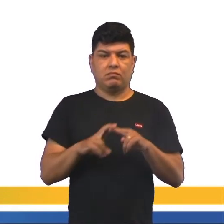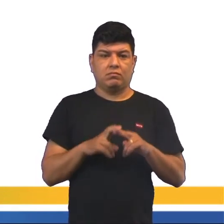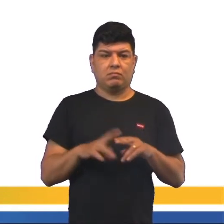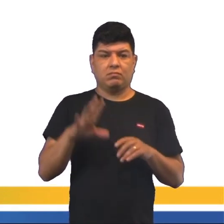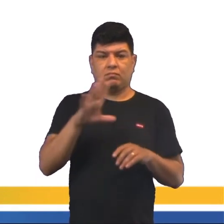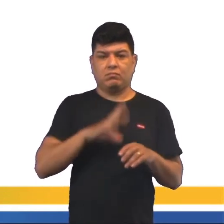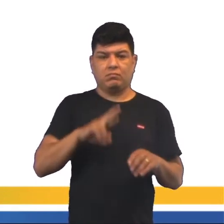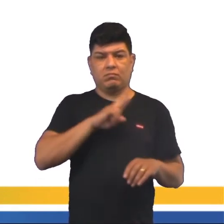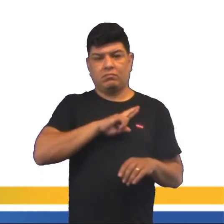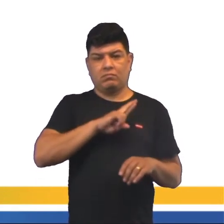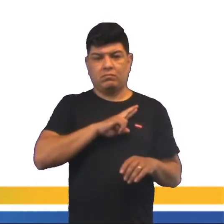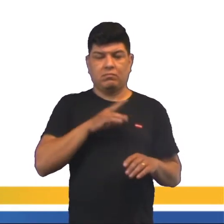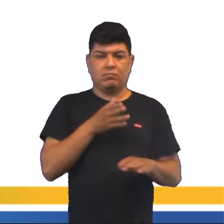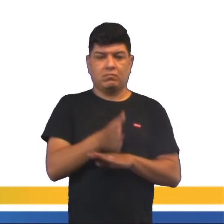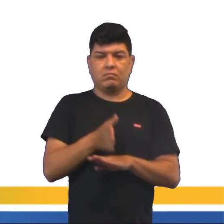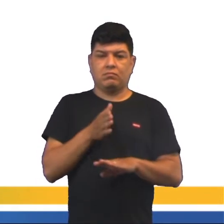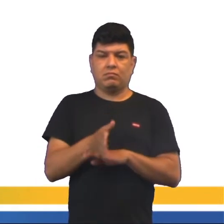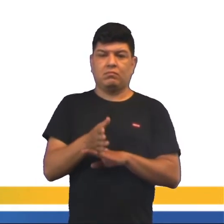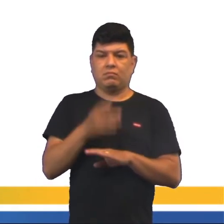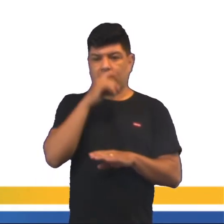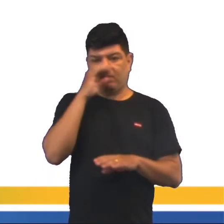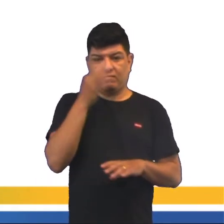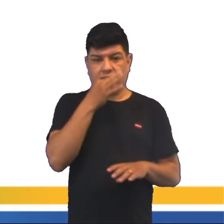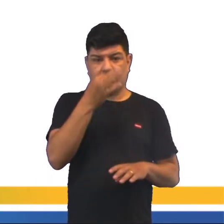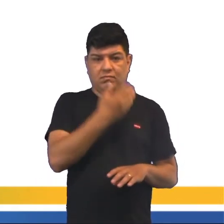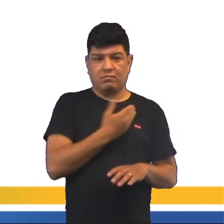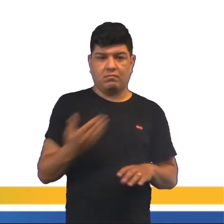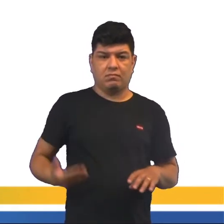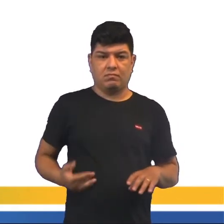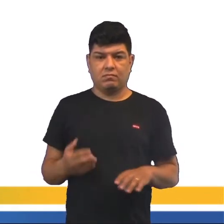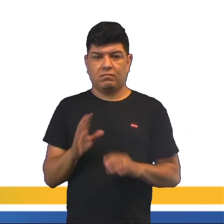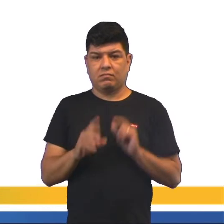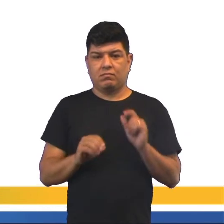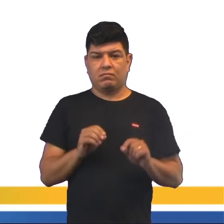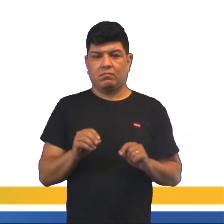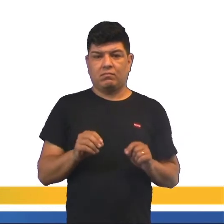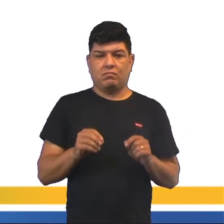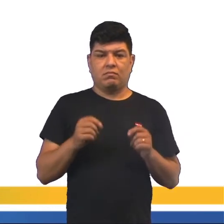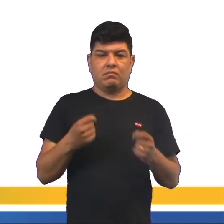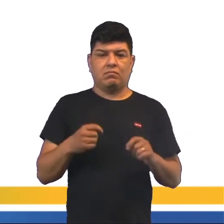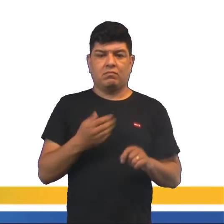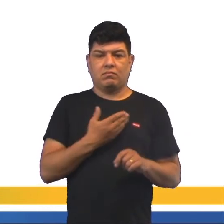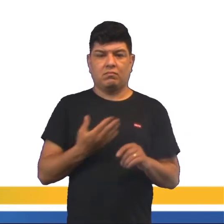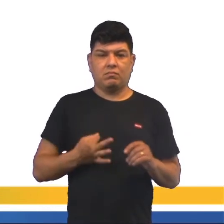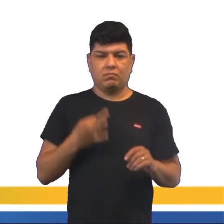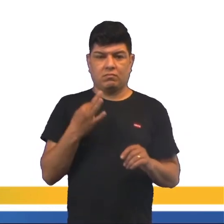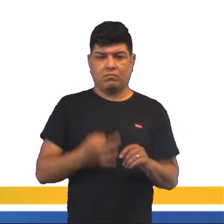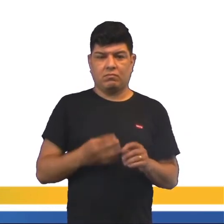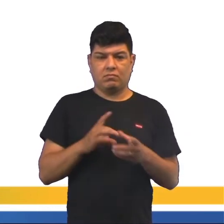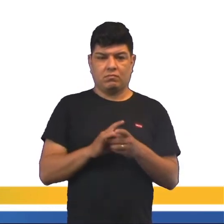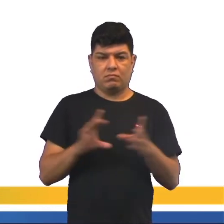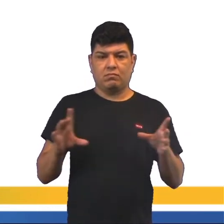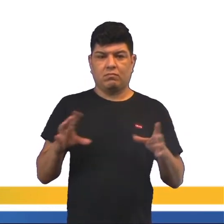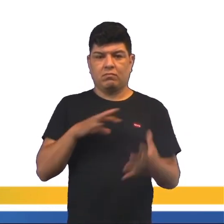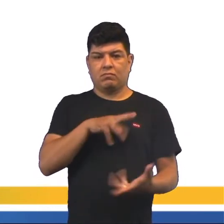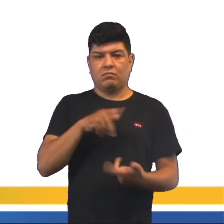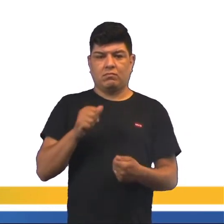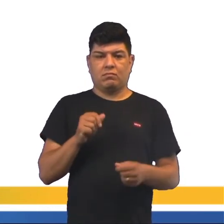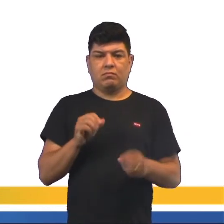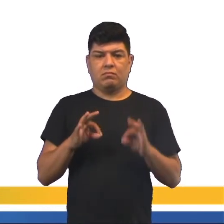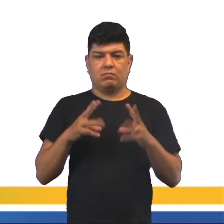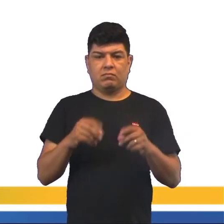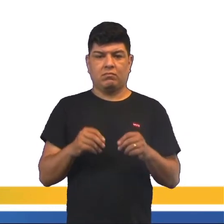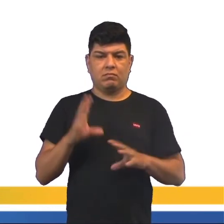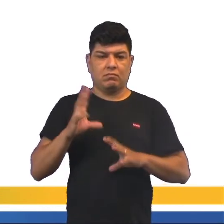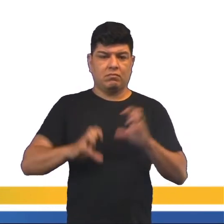mil civis foram mortos nessa guerra. Enquanto isso, as nações responsáveis pela invasão tentavam convencer a opinião pública de que estavam